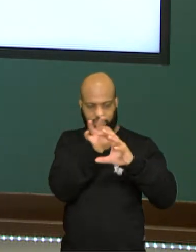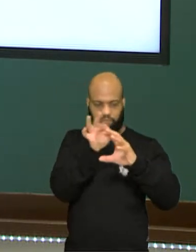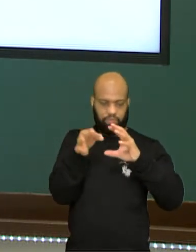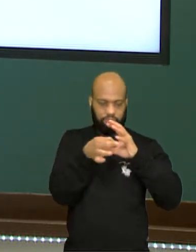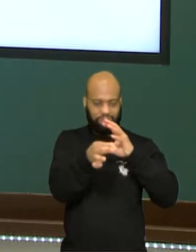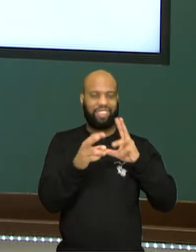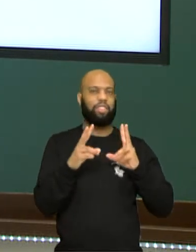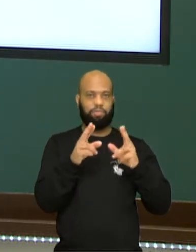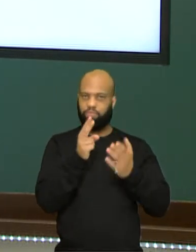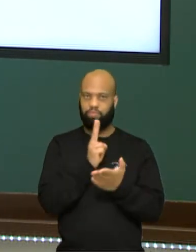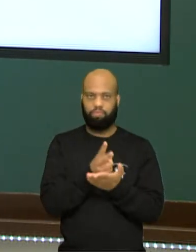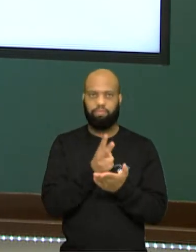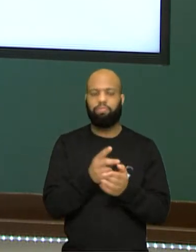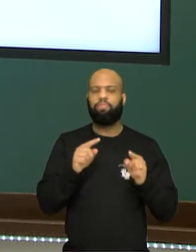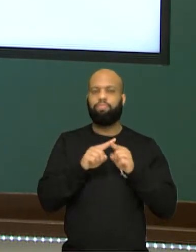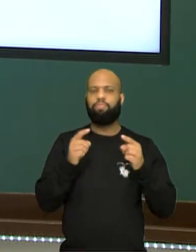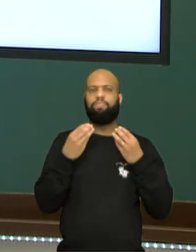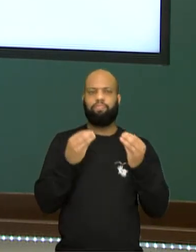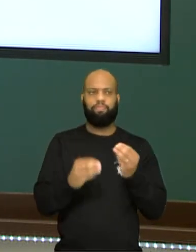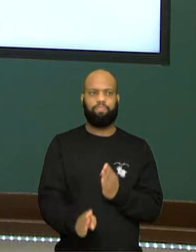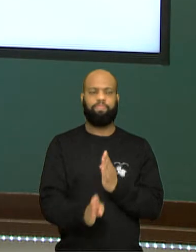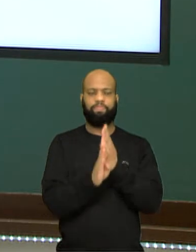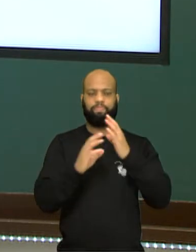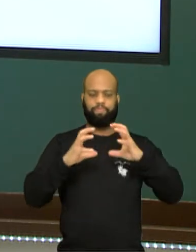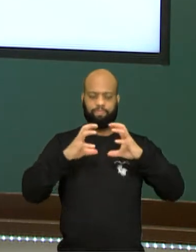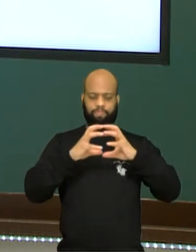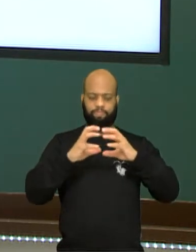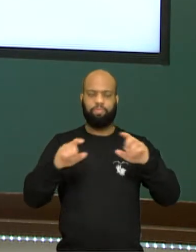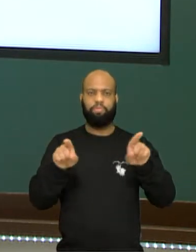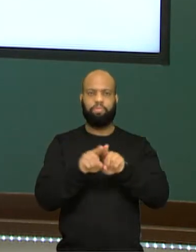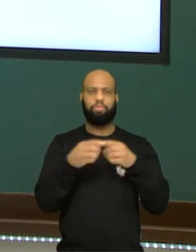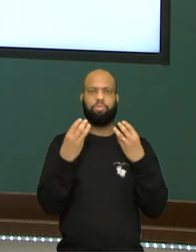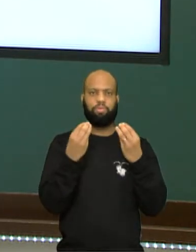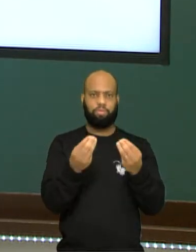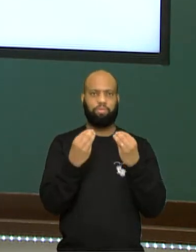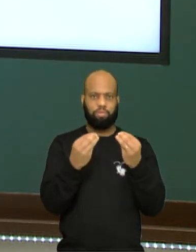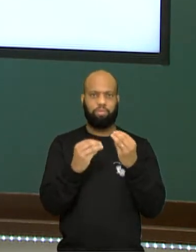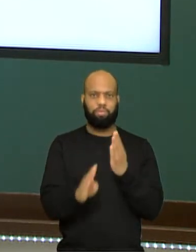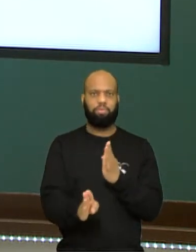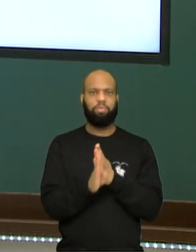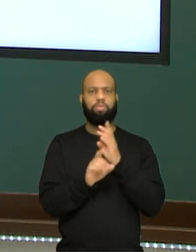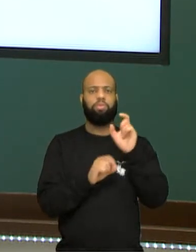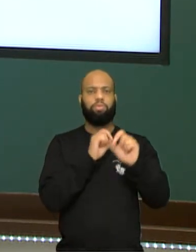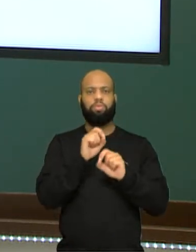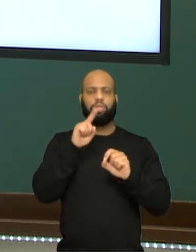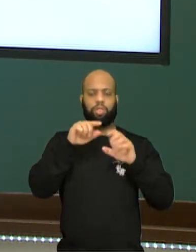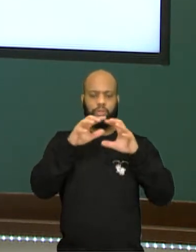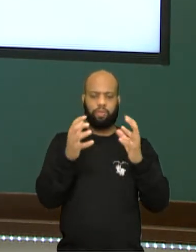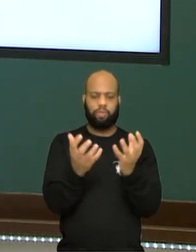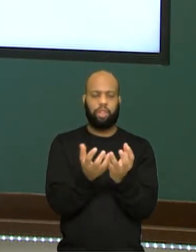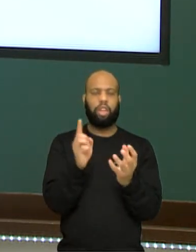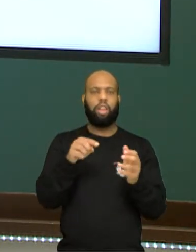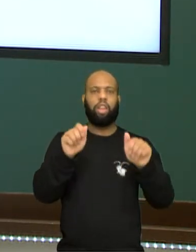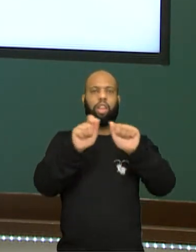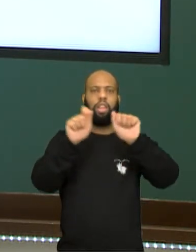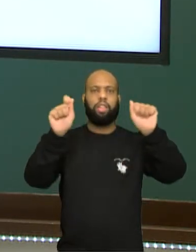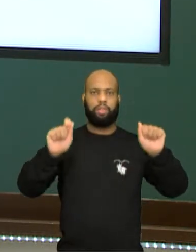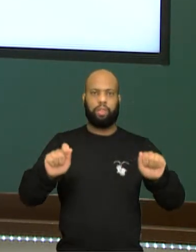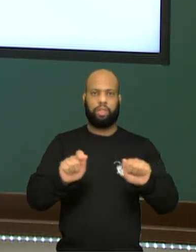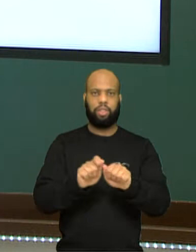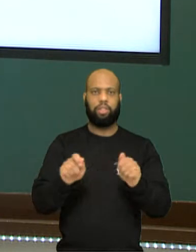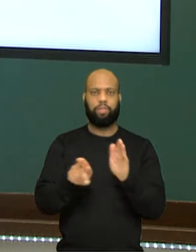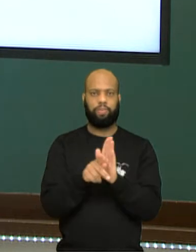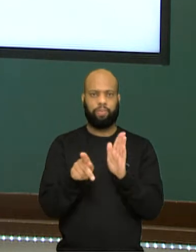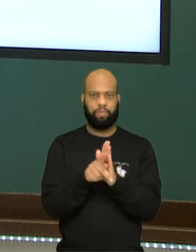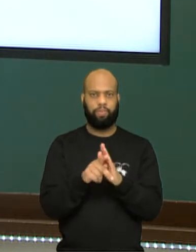gente determina o que é uma esfera e mais ainda como é que a gente determina o que que é superfície de uma esfera essa